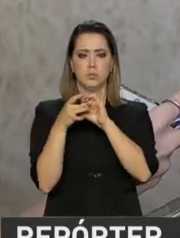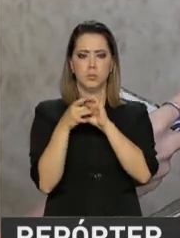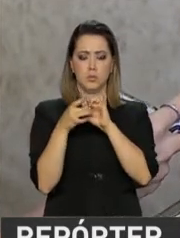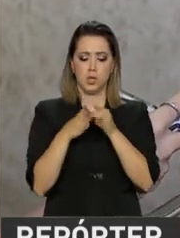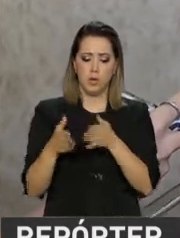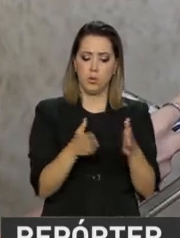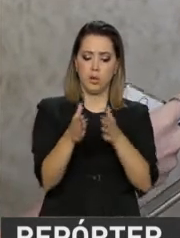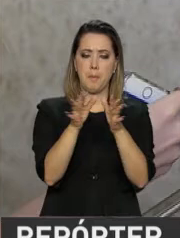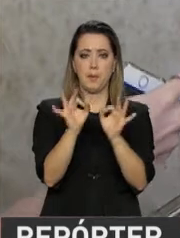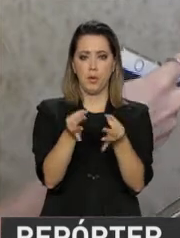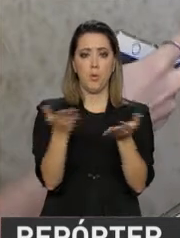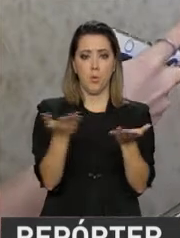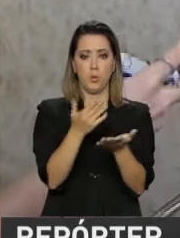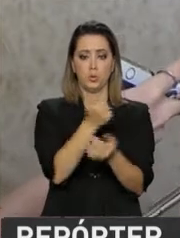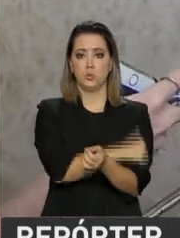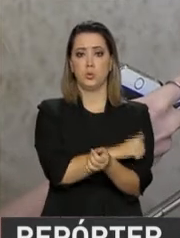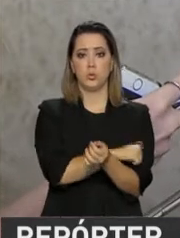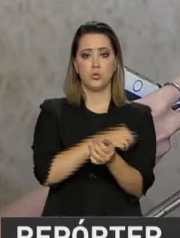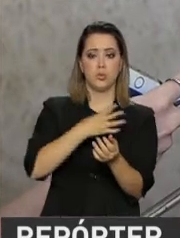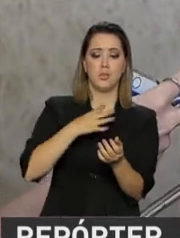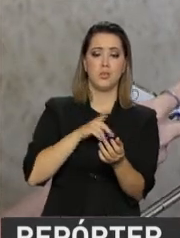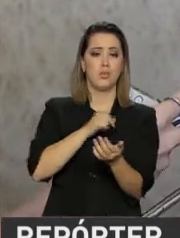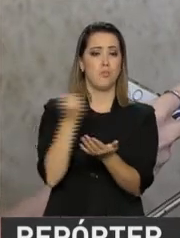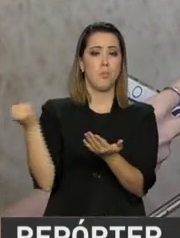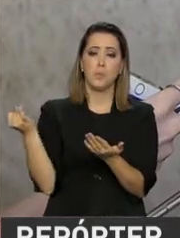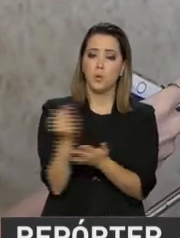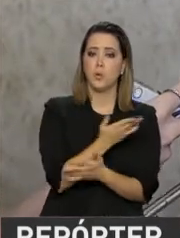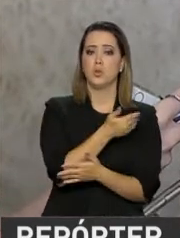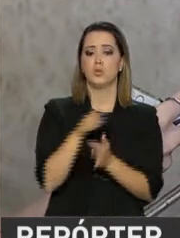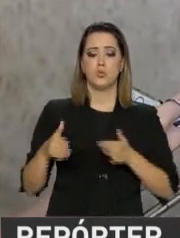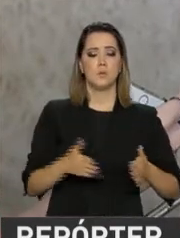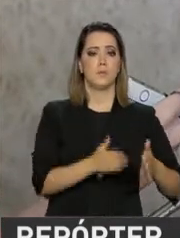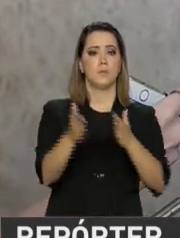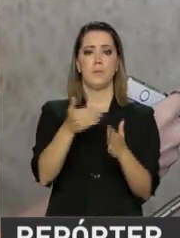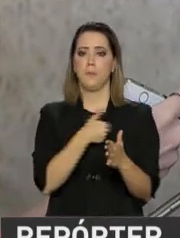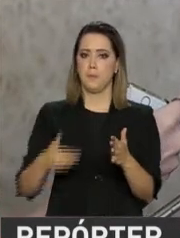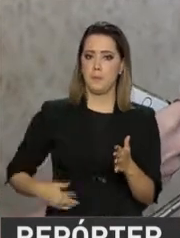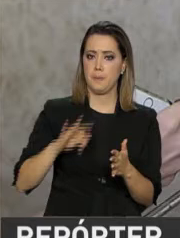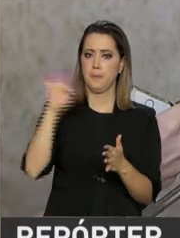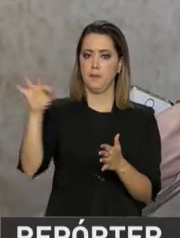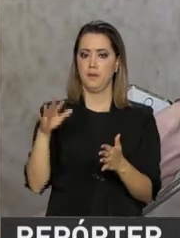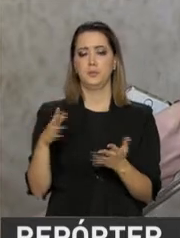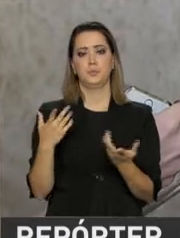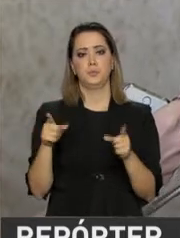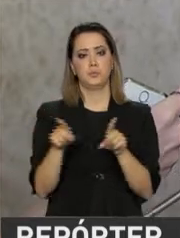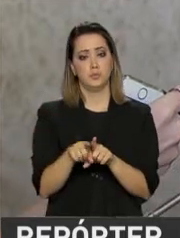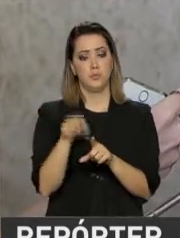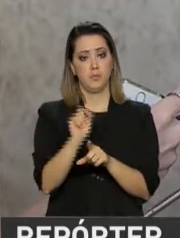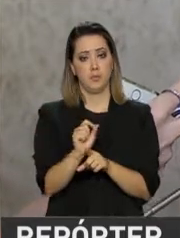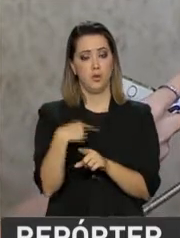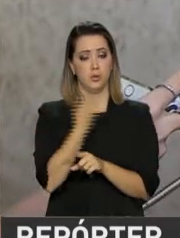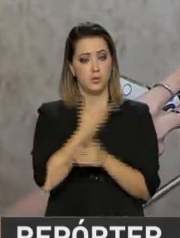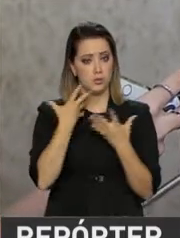rodovias o rio é cercado de rodovias federais nós vamos o policiamento reforçado